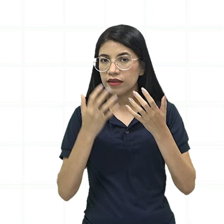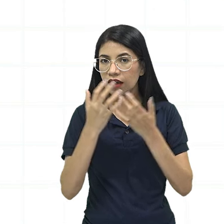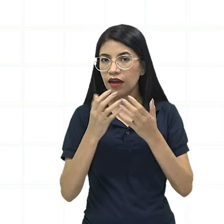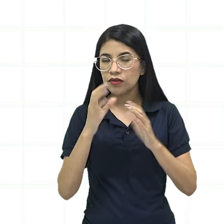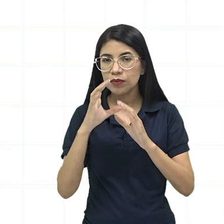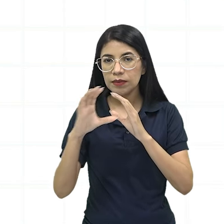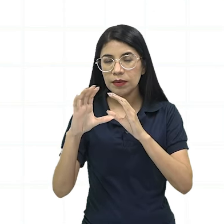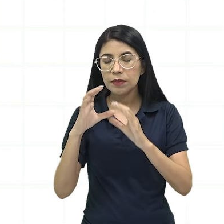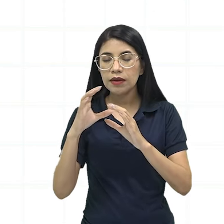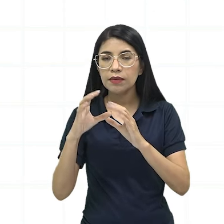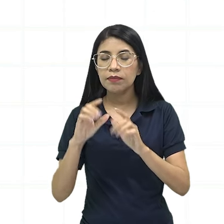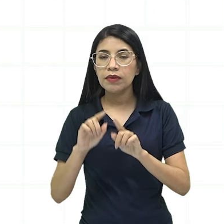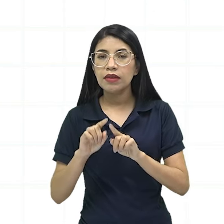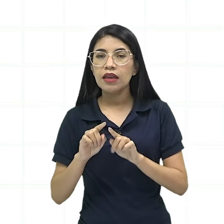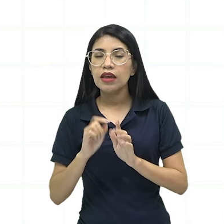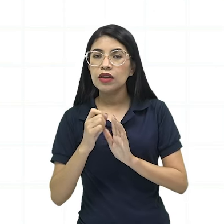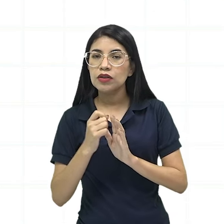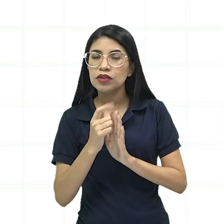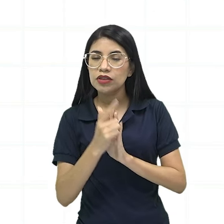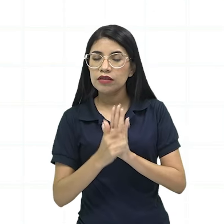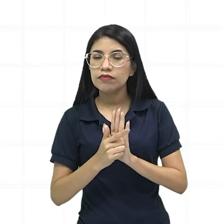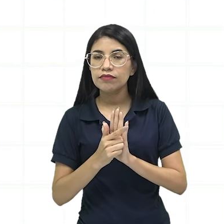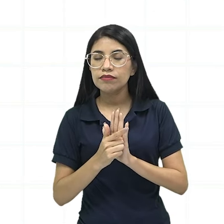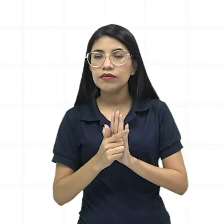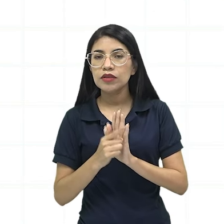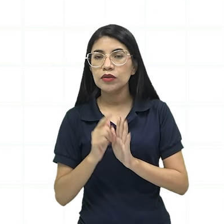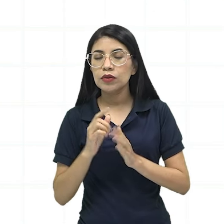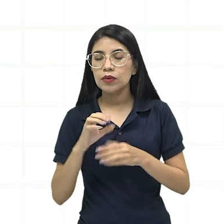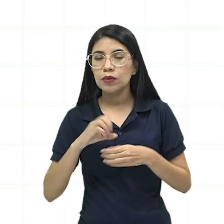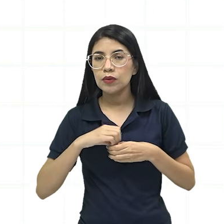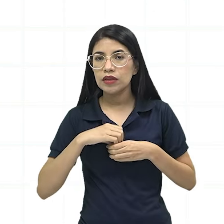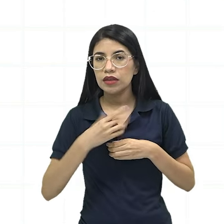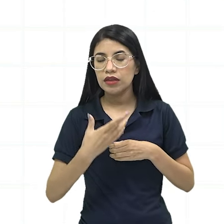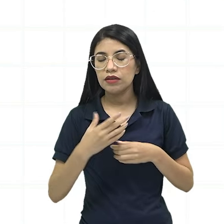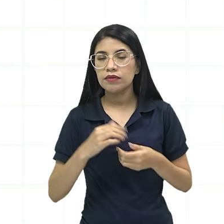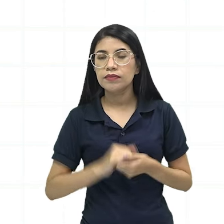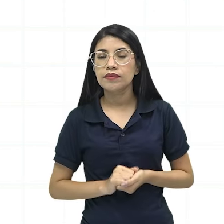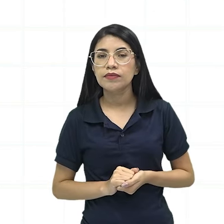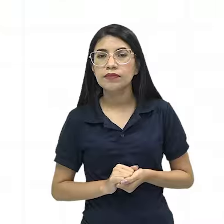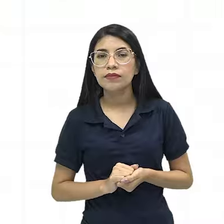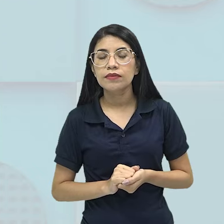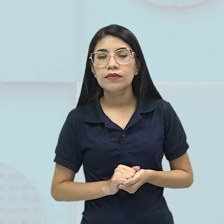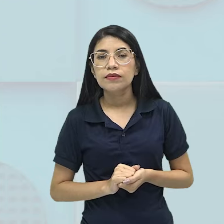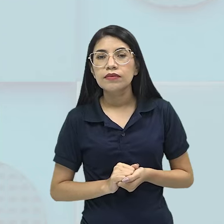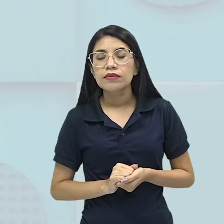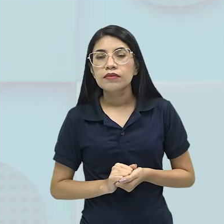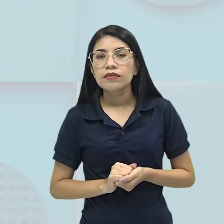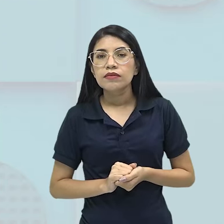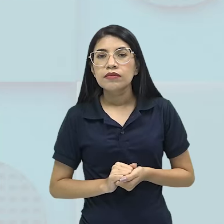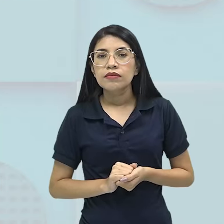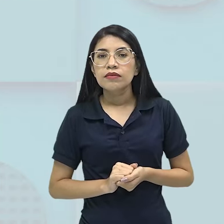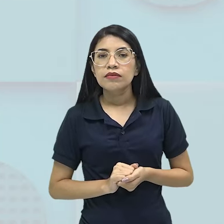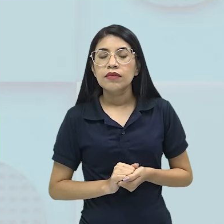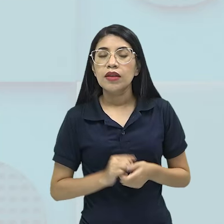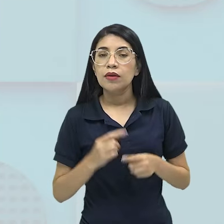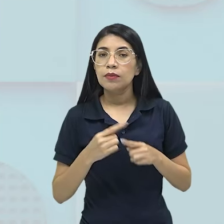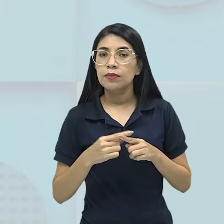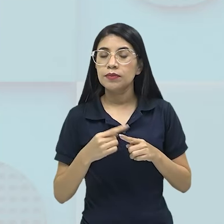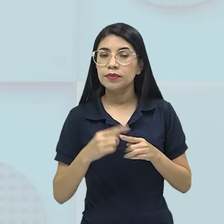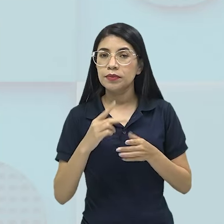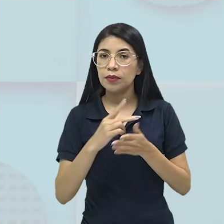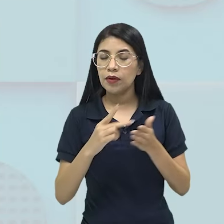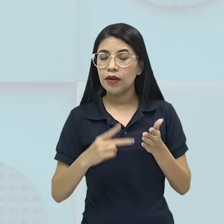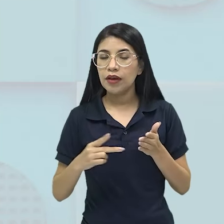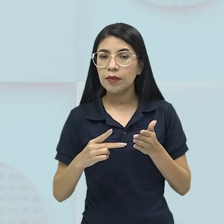No gênero lírico, o que vai caracterizar é que a palavra ali, segundo Aristóteles, é a palavra cantada, porque os poemas